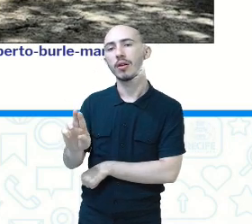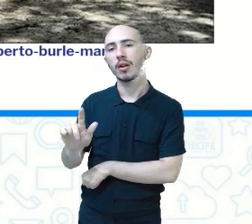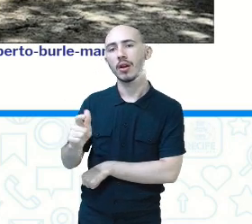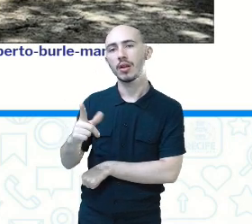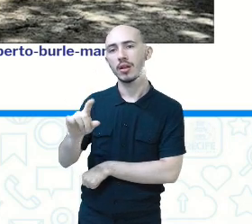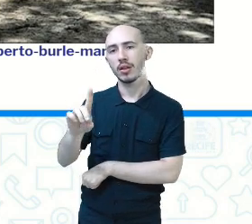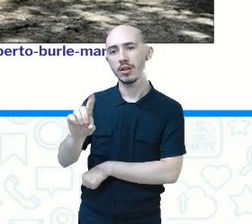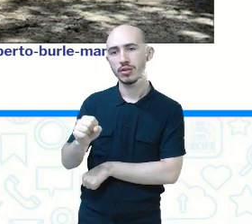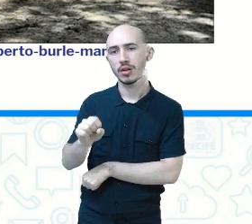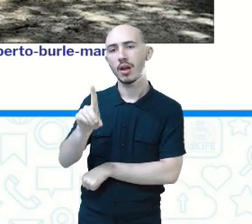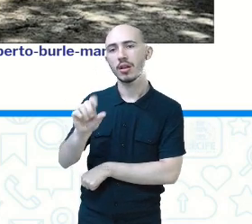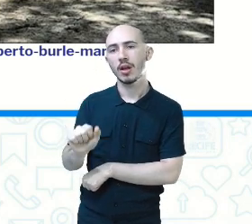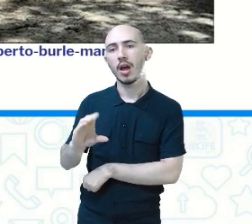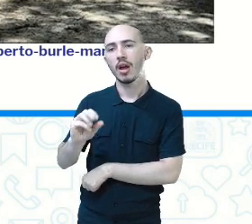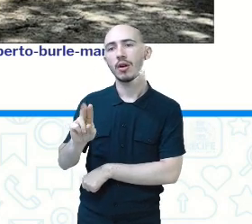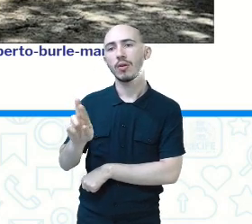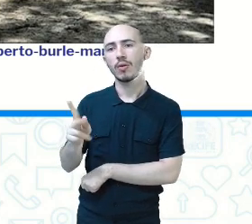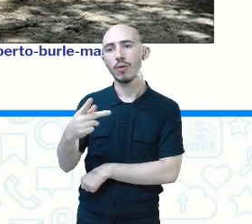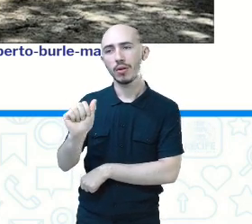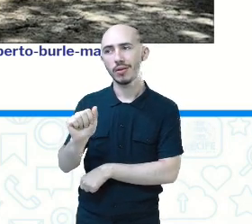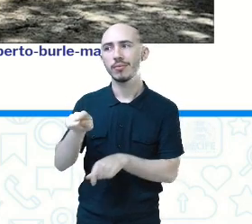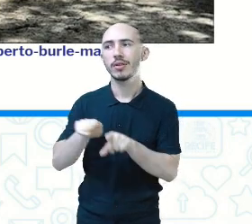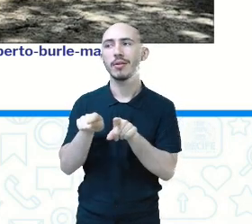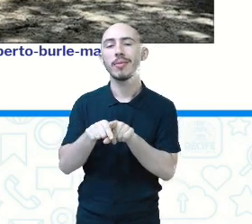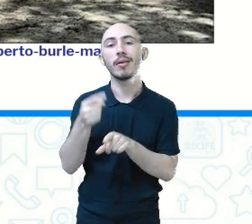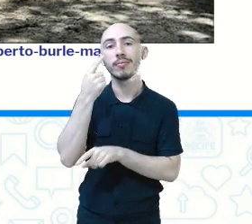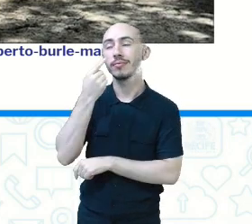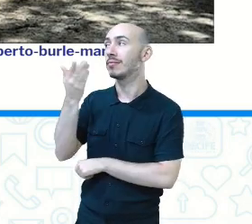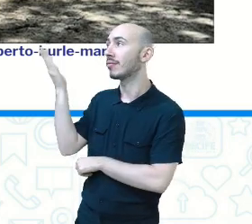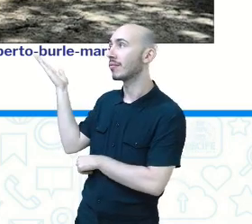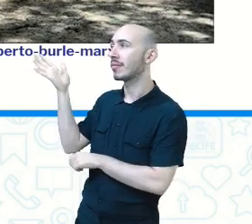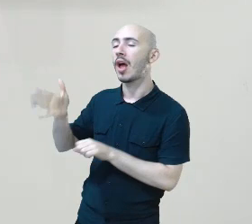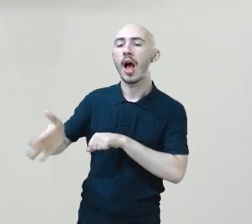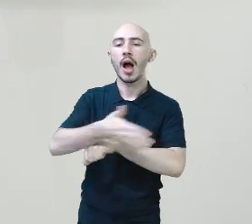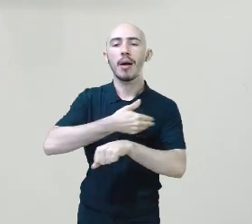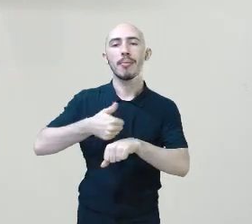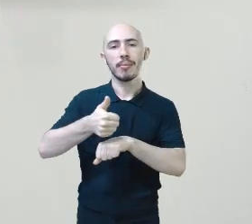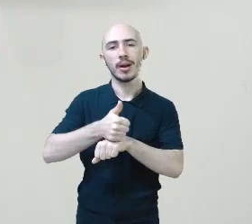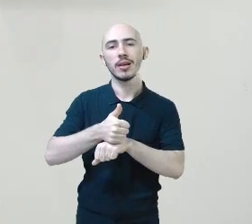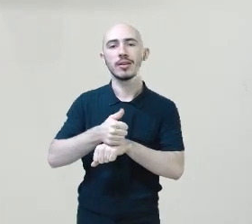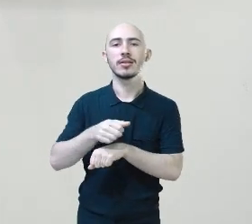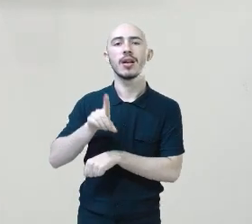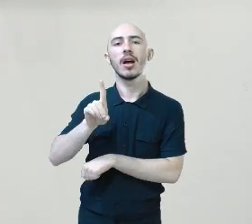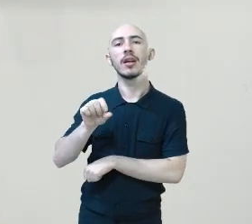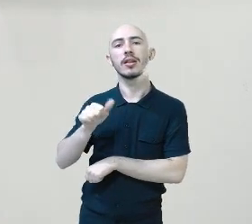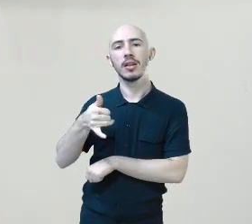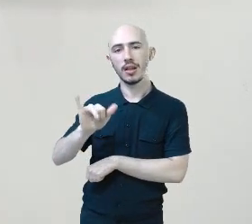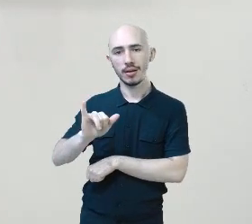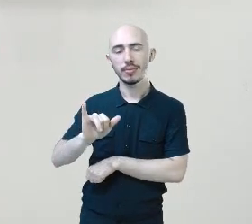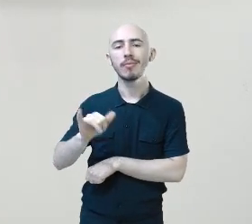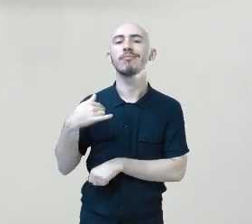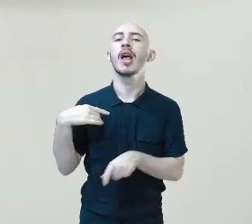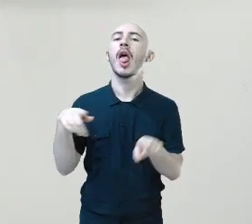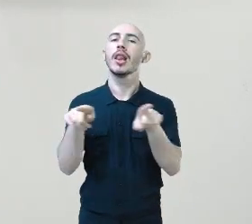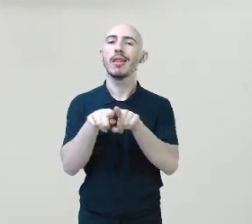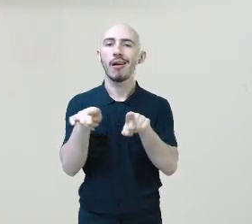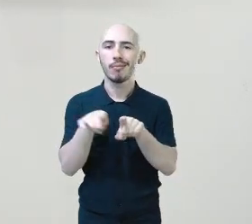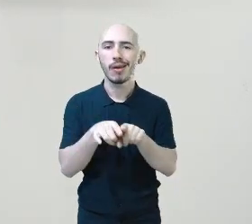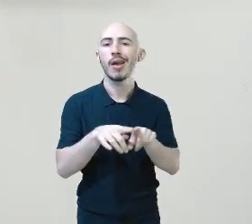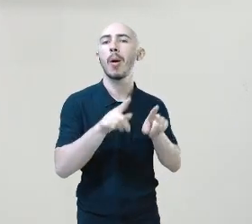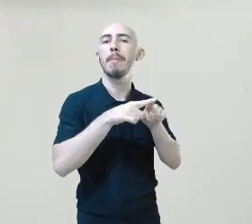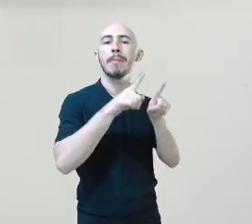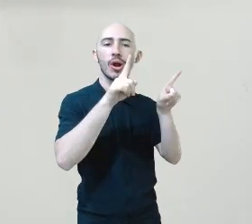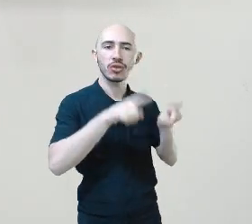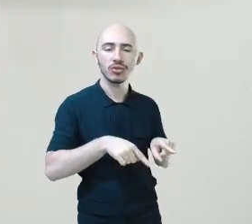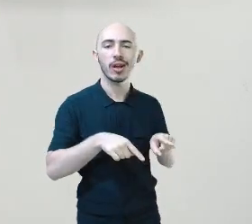nós temos pertinho a Praça do Derby. Pois é, também um projeto que